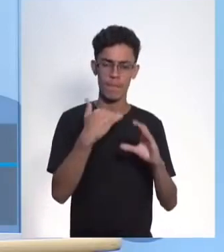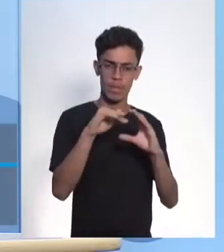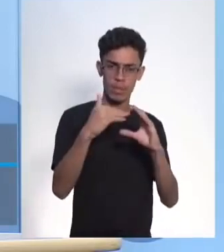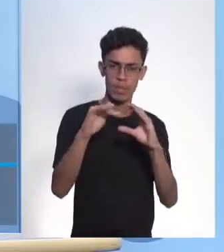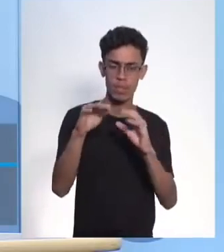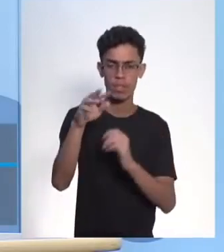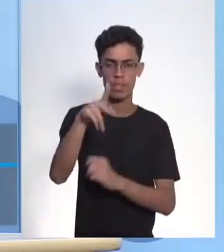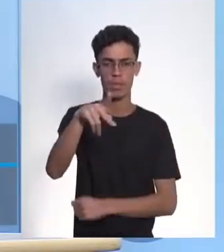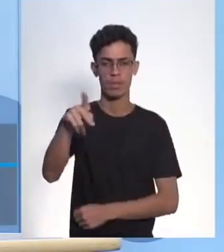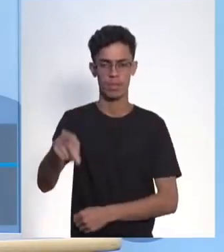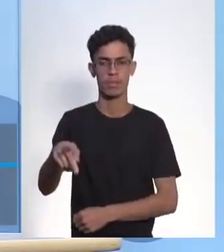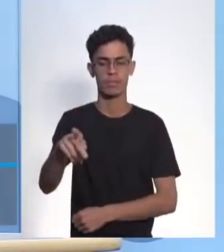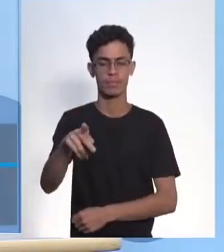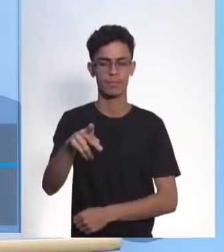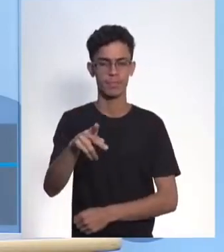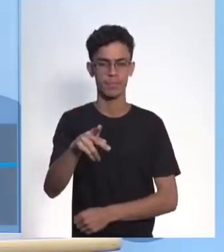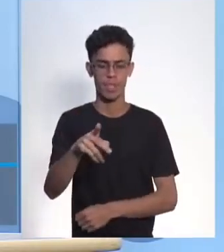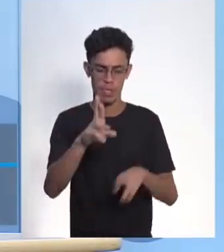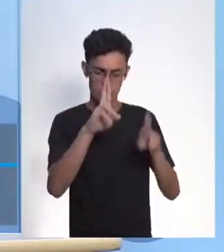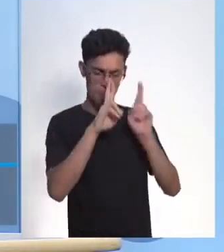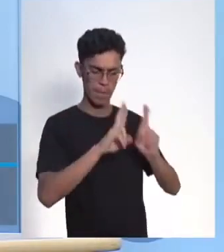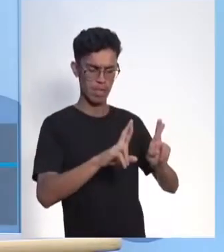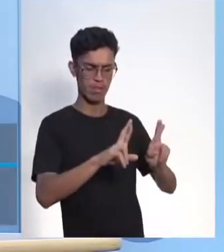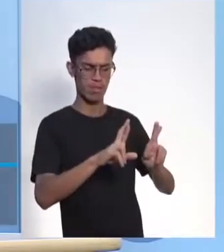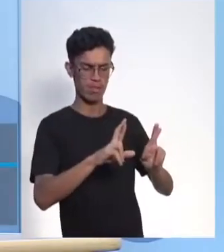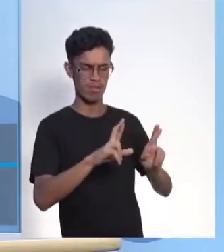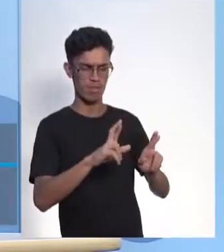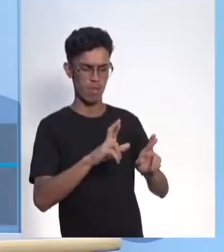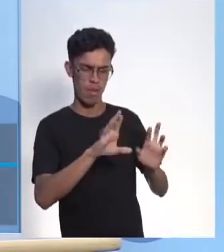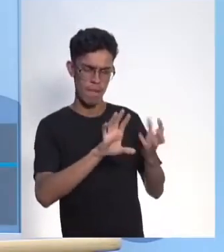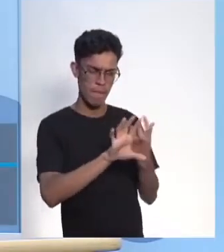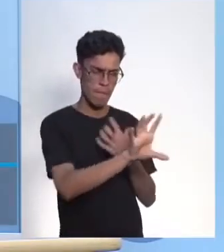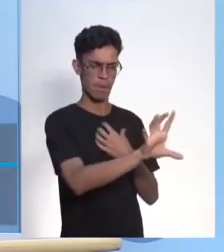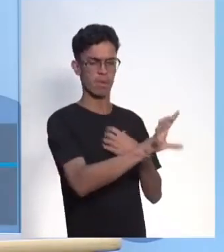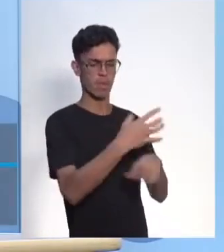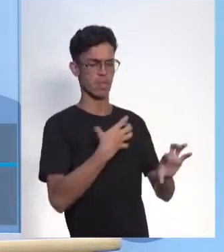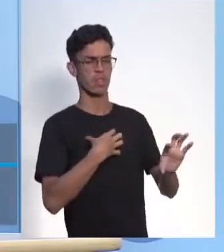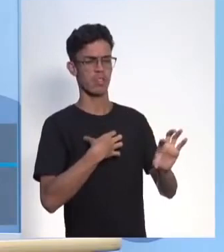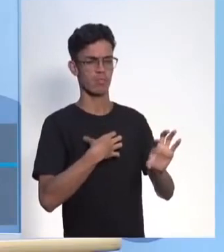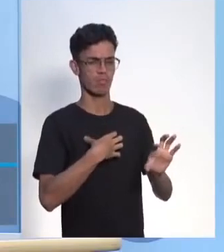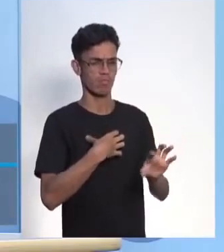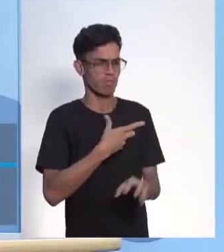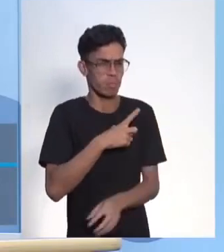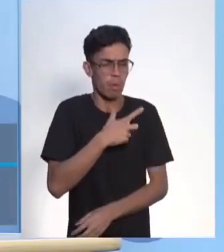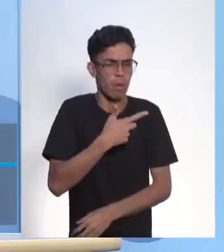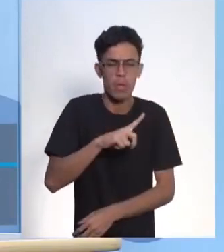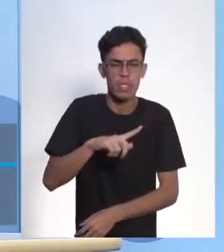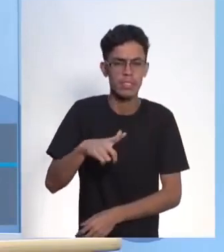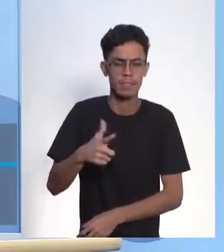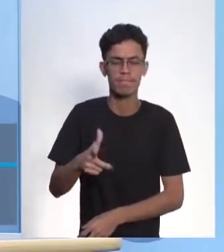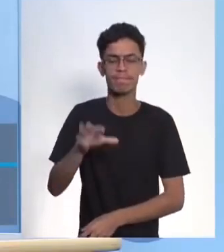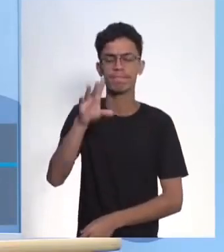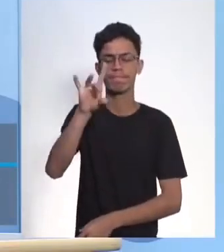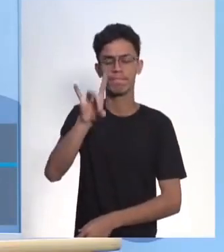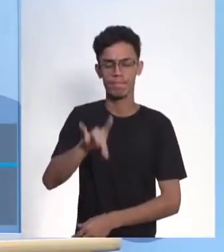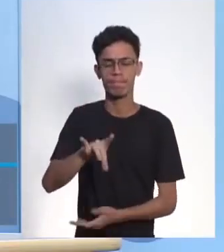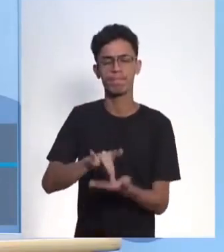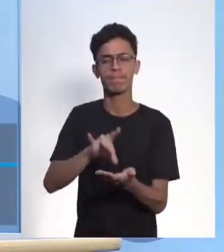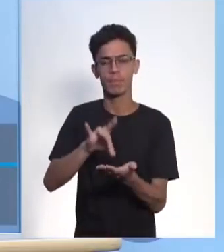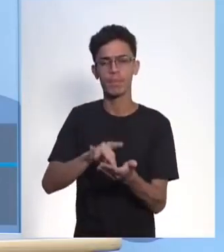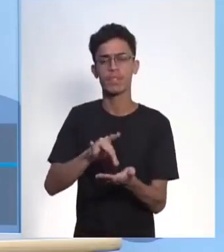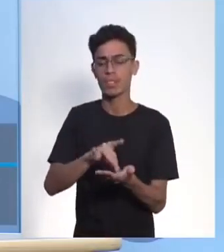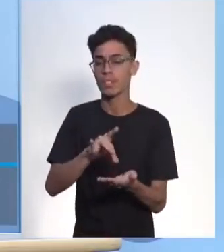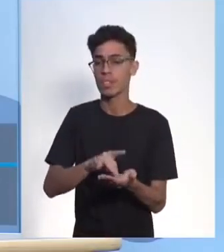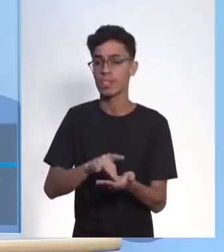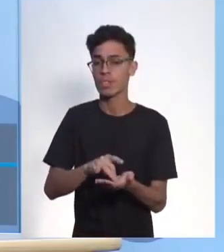Pro Tereza, falta de respeito, empatia, superioridade étnica, realmente, a gente vê muito